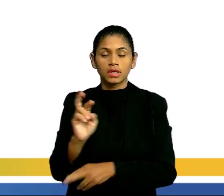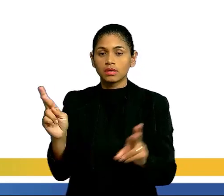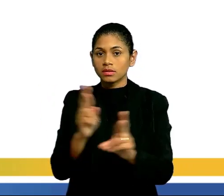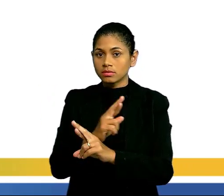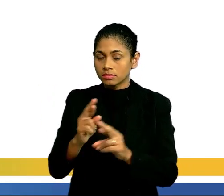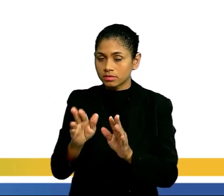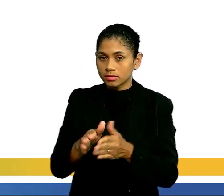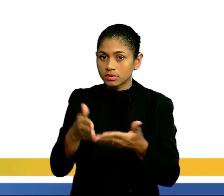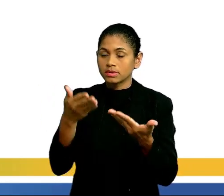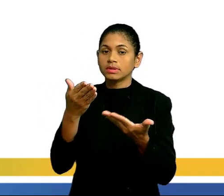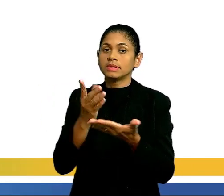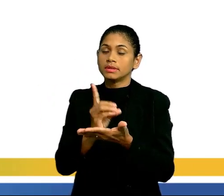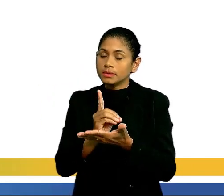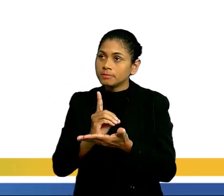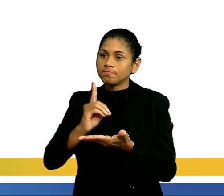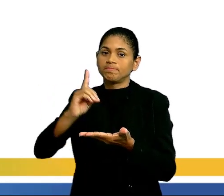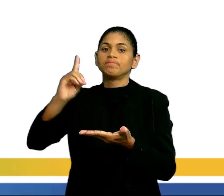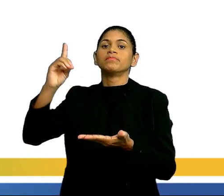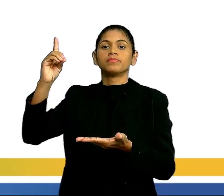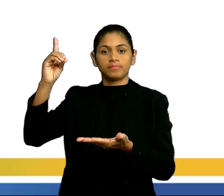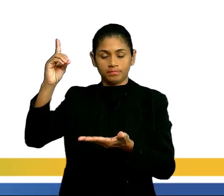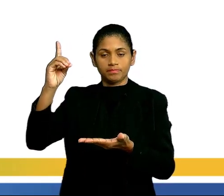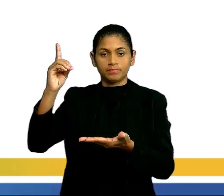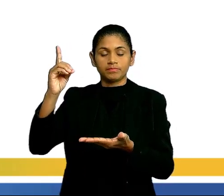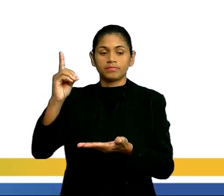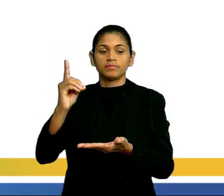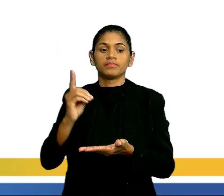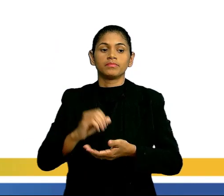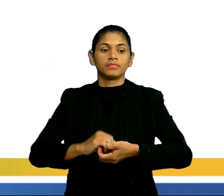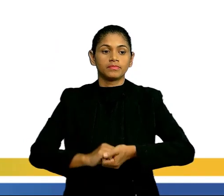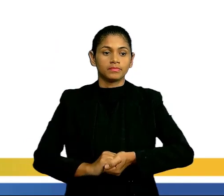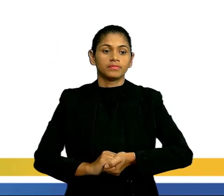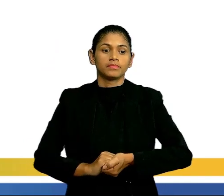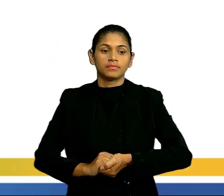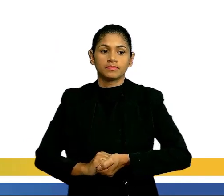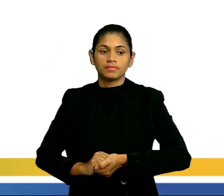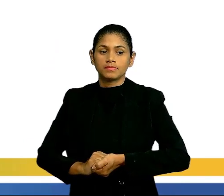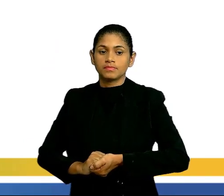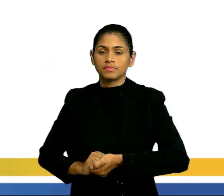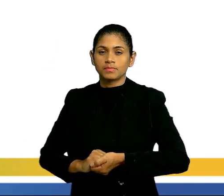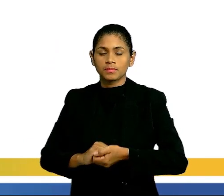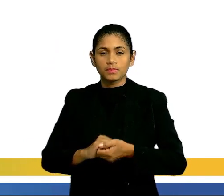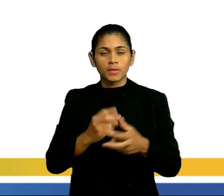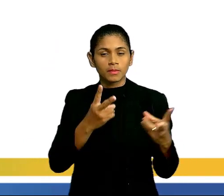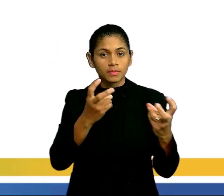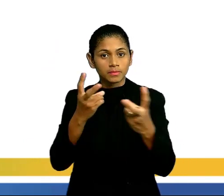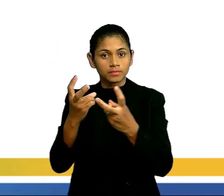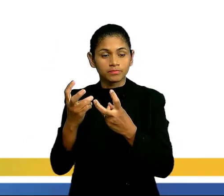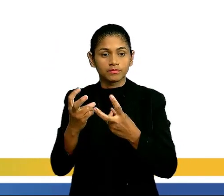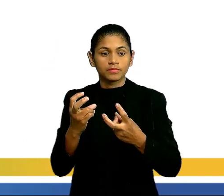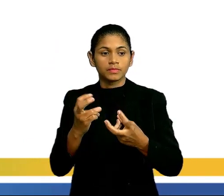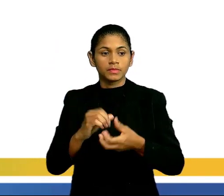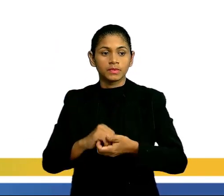voltaremos. Então, não é uma escolha à toa, tem uma característica específica. Observa que desde a